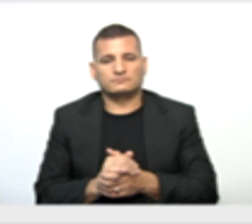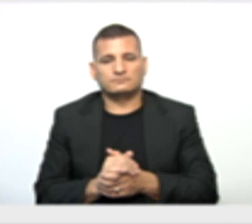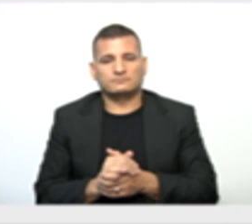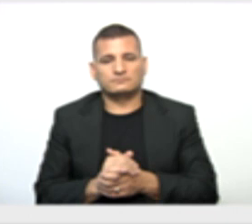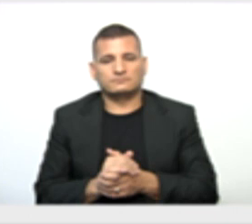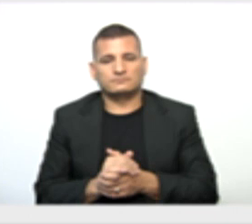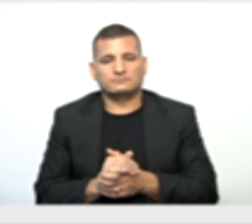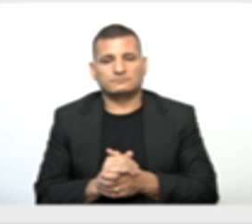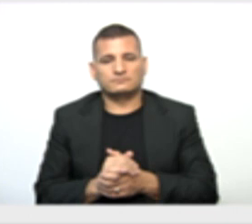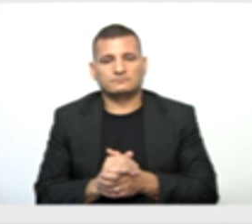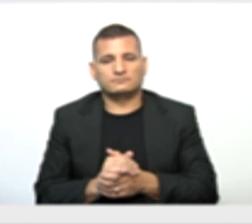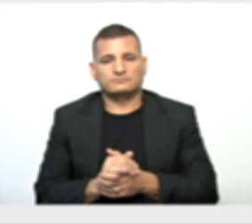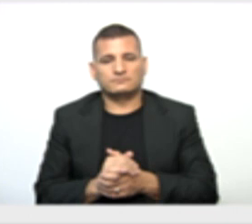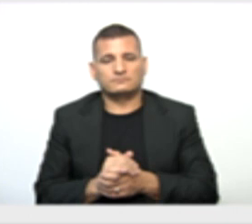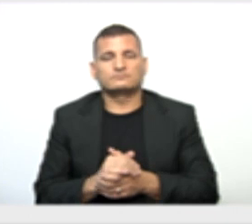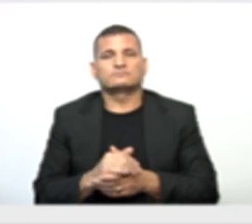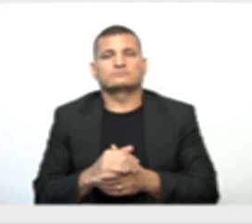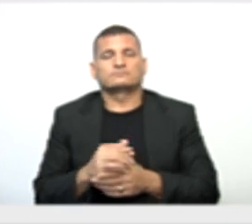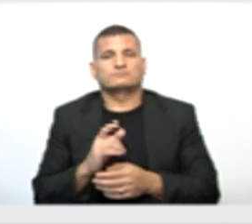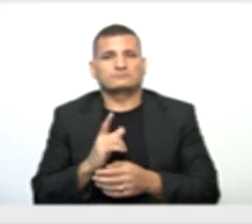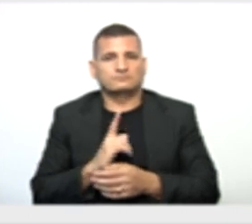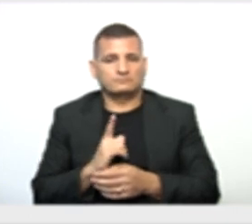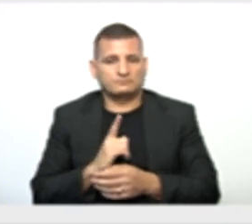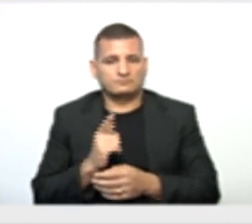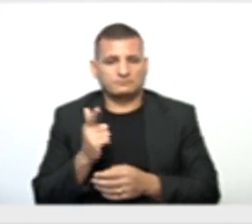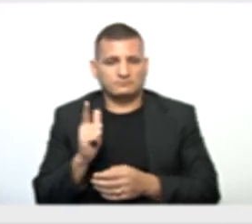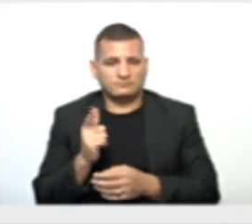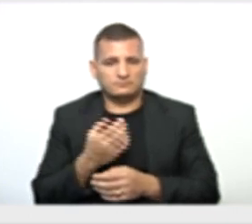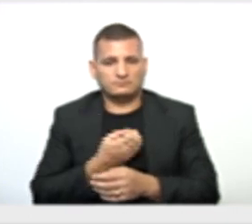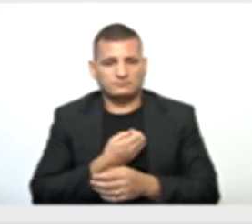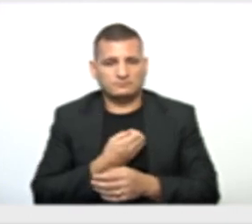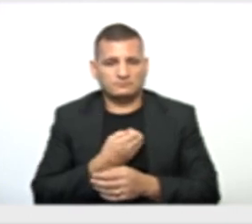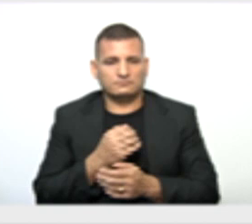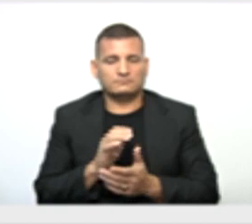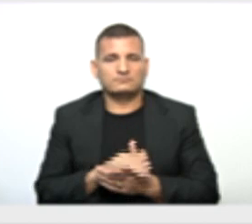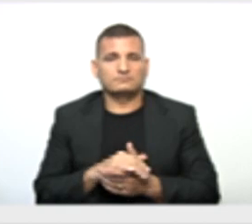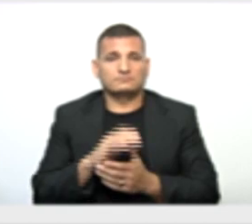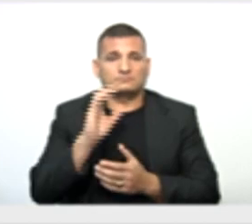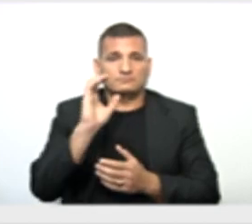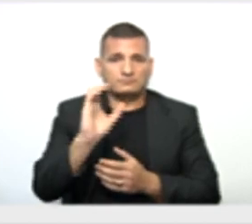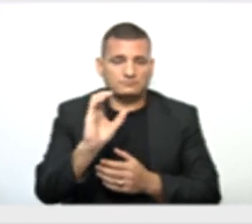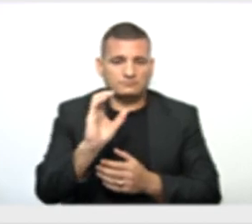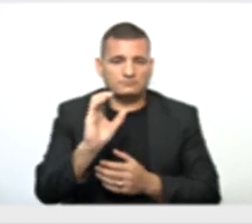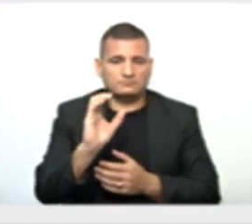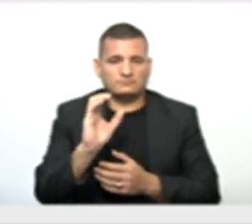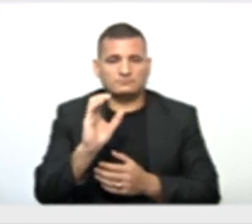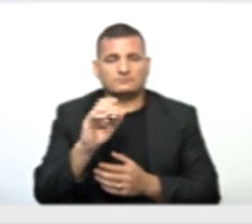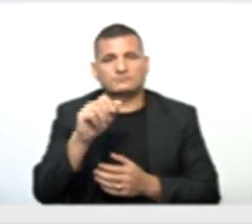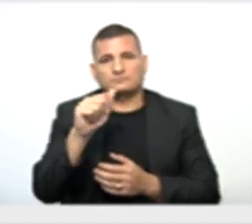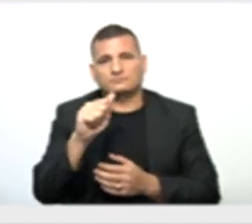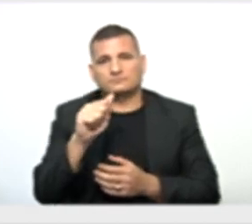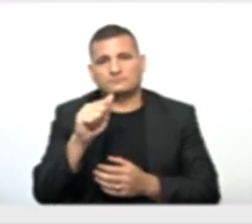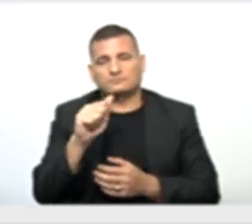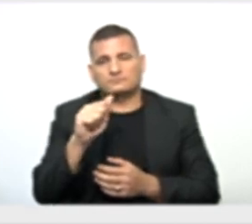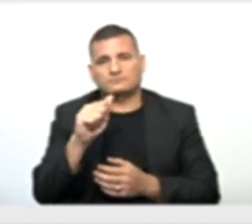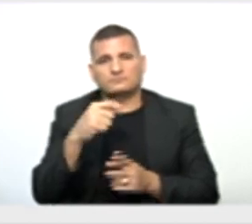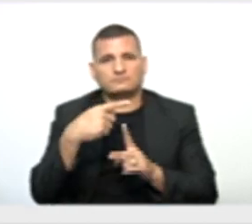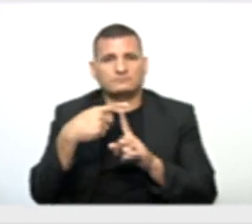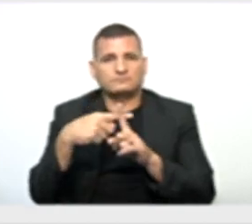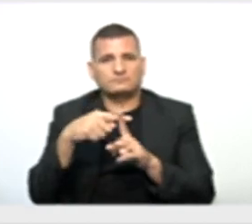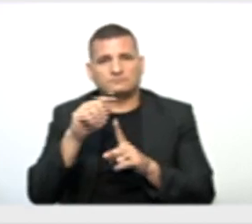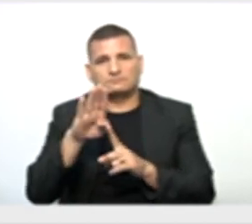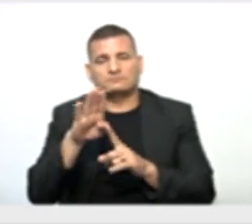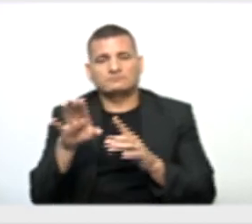Digite outro número. E eu vou encontrar uma variável C, que vai ser a soma de A com B. Aí eu vou